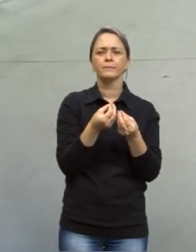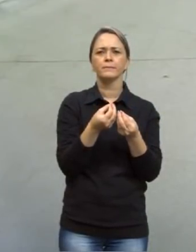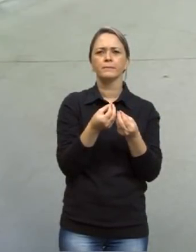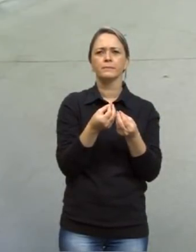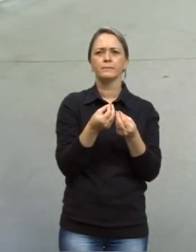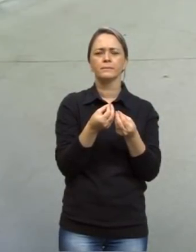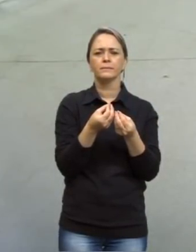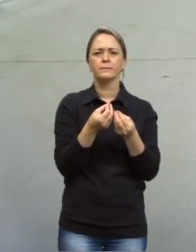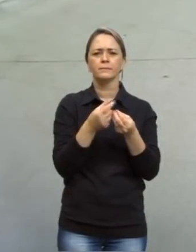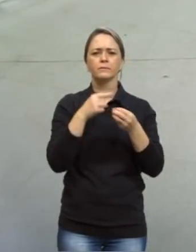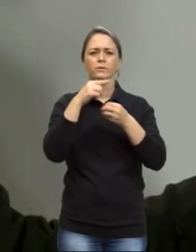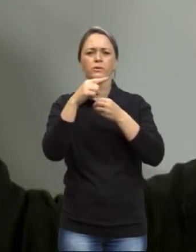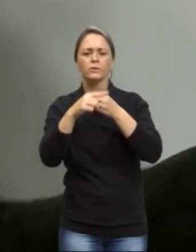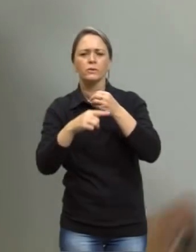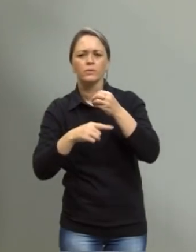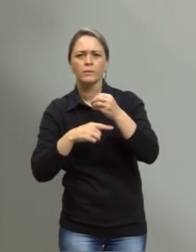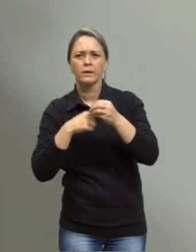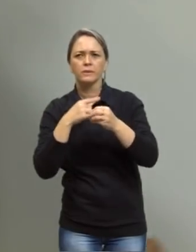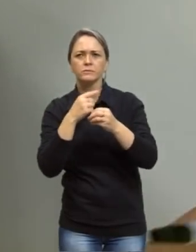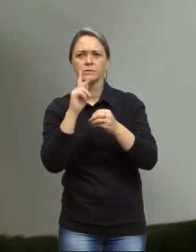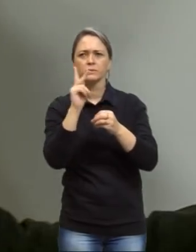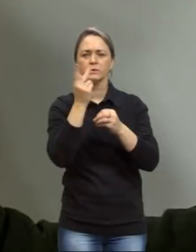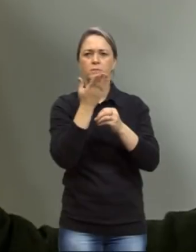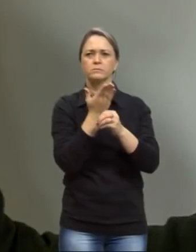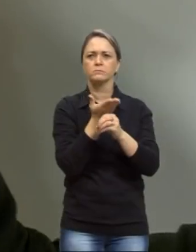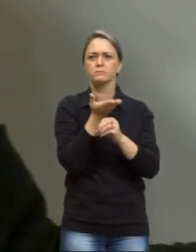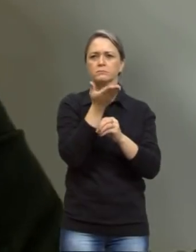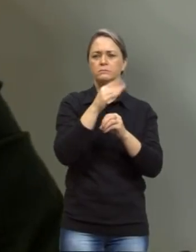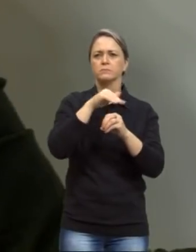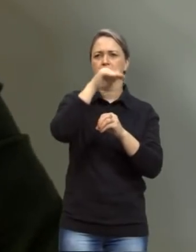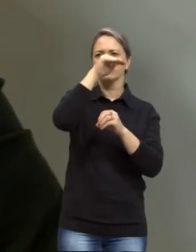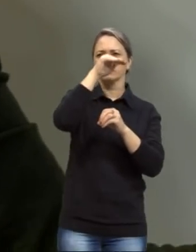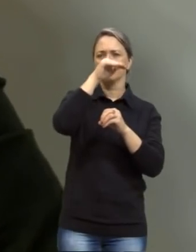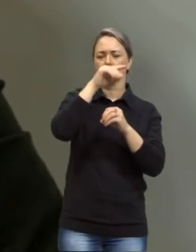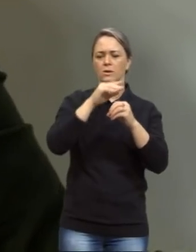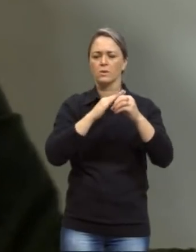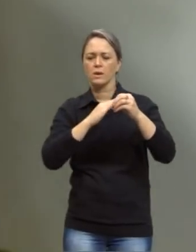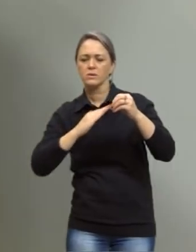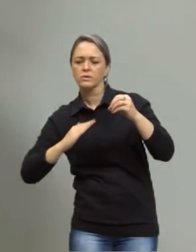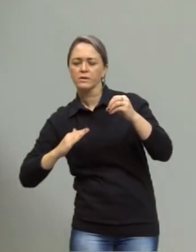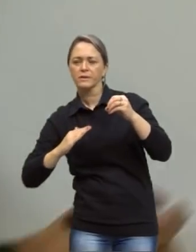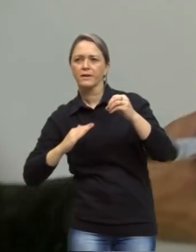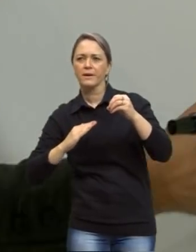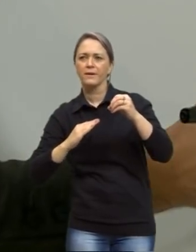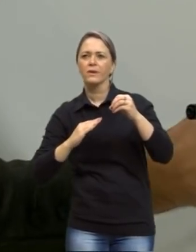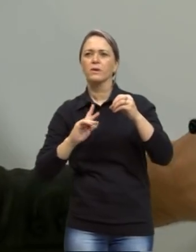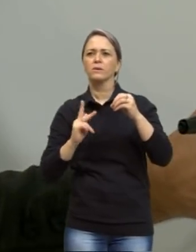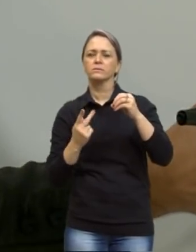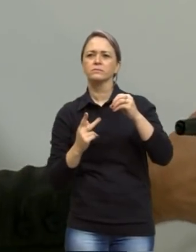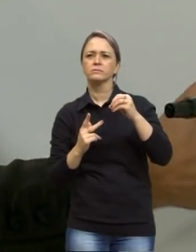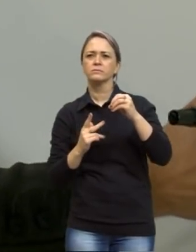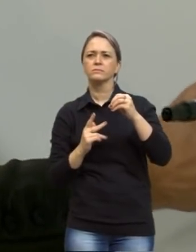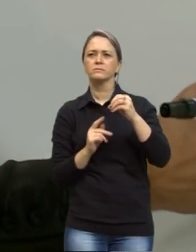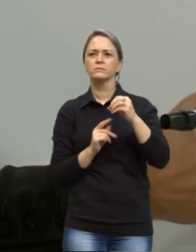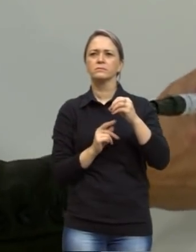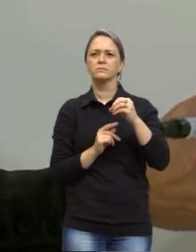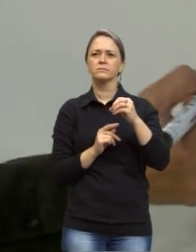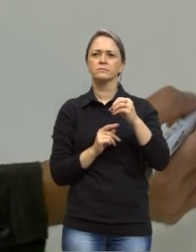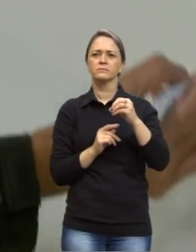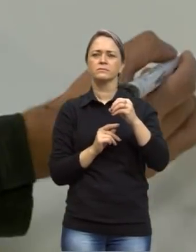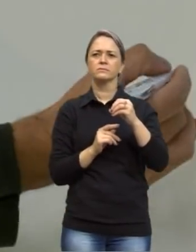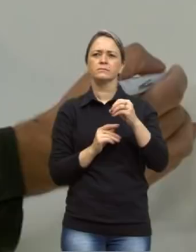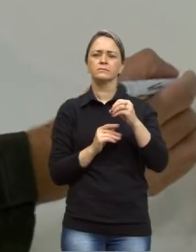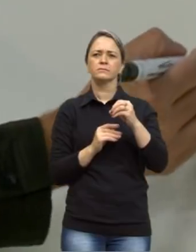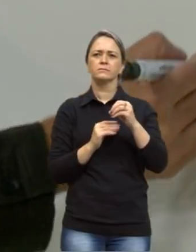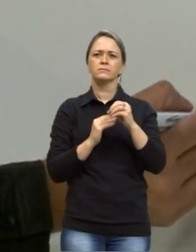em um átomo de hidrogênio para cima um na diagonal para baixo um vai estar lá